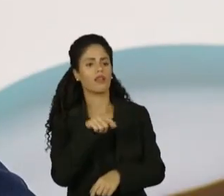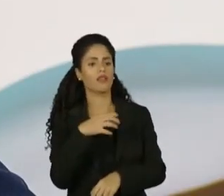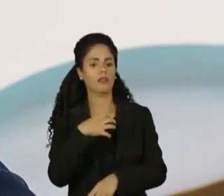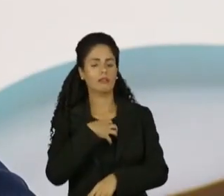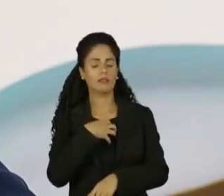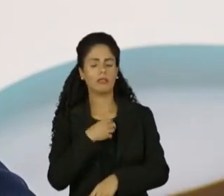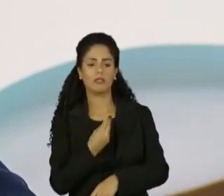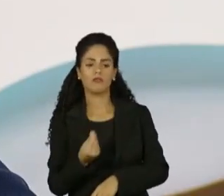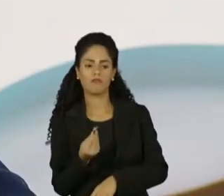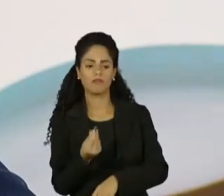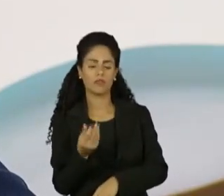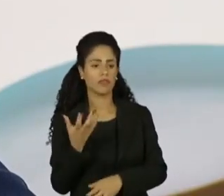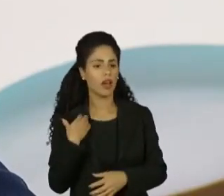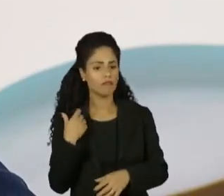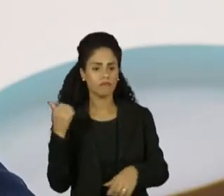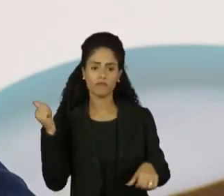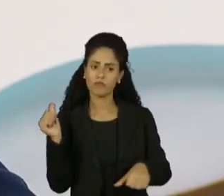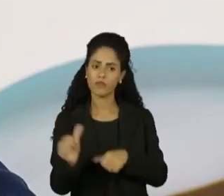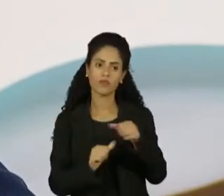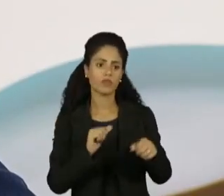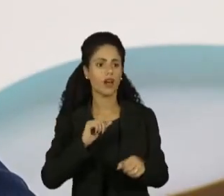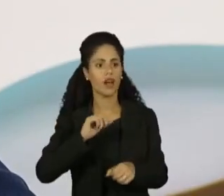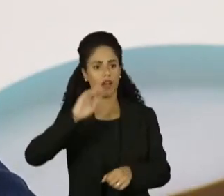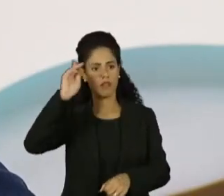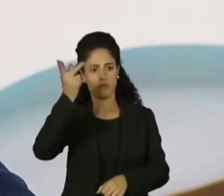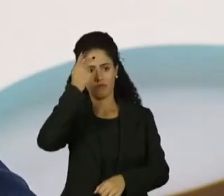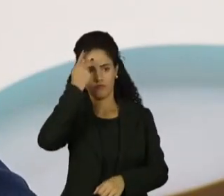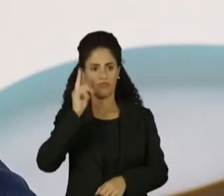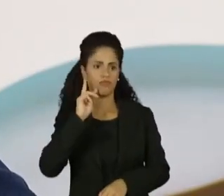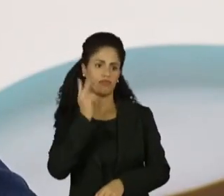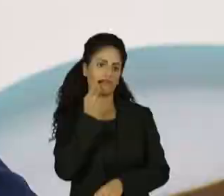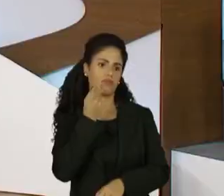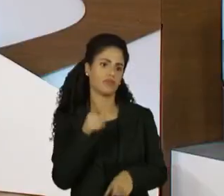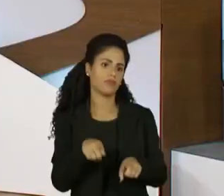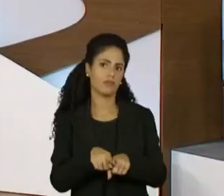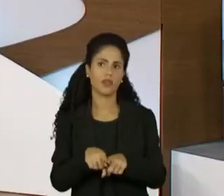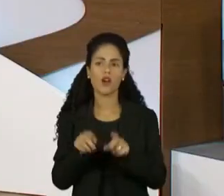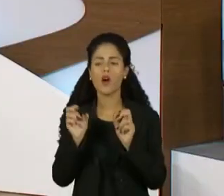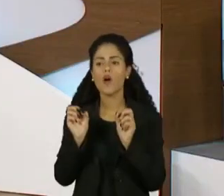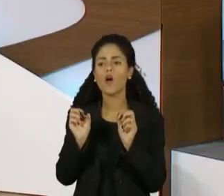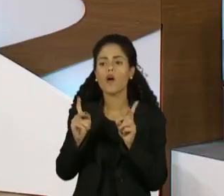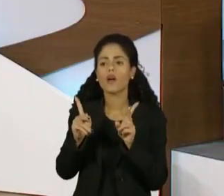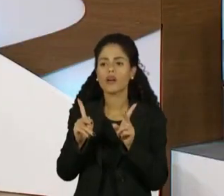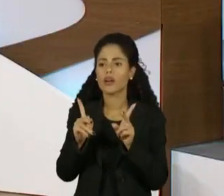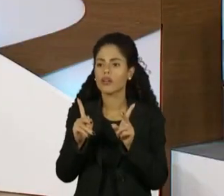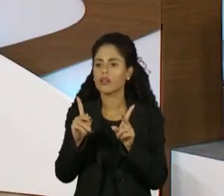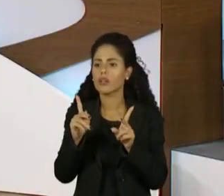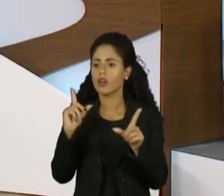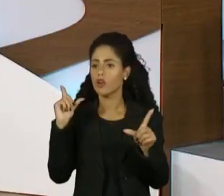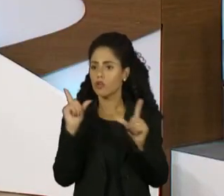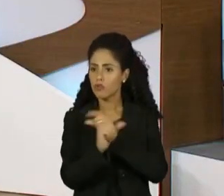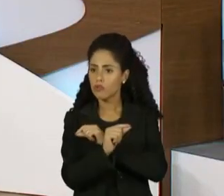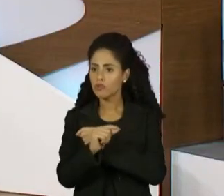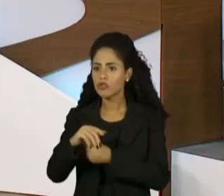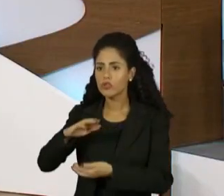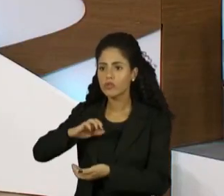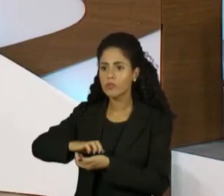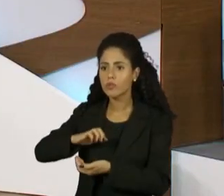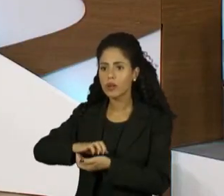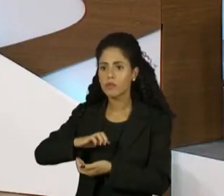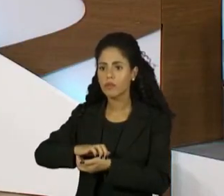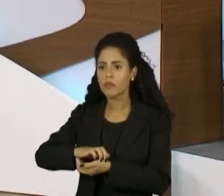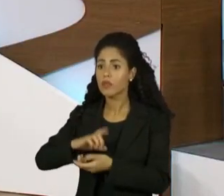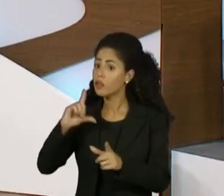forma, compelidos a mudar seu posicionamento em função dessa relação. Tudo bem, escapar do Supremo. Acabar o Supremo? Não, quem está dizendo